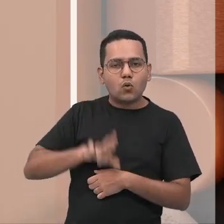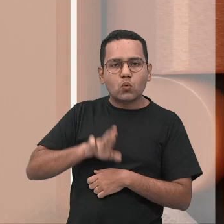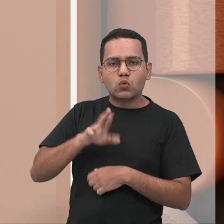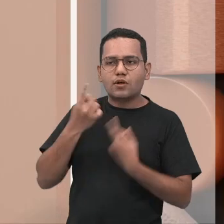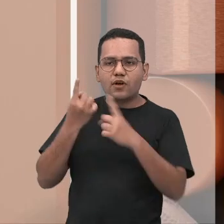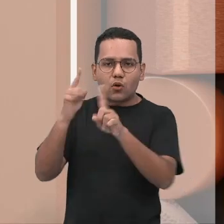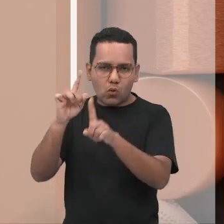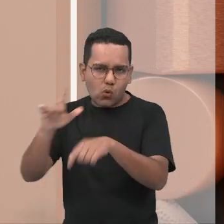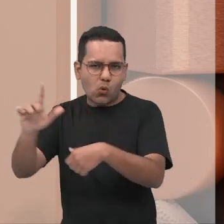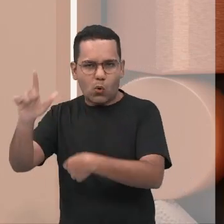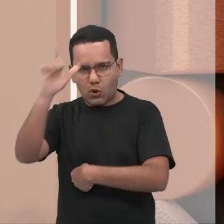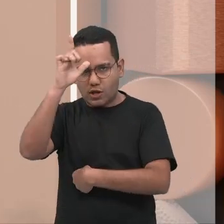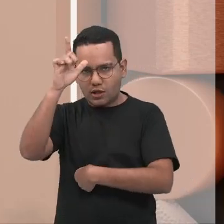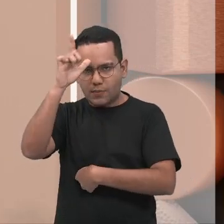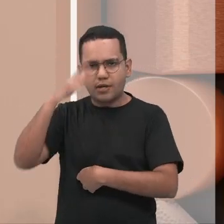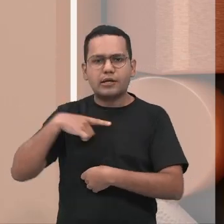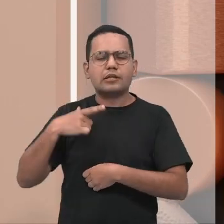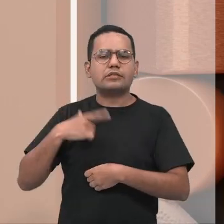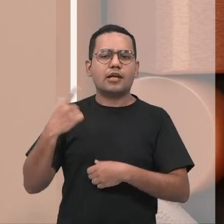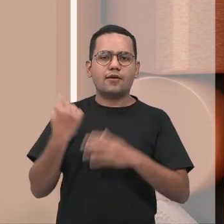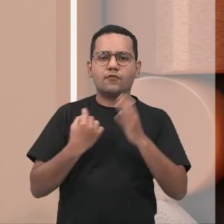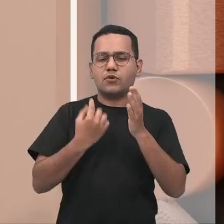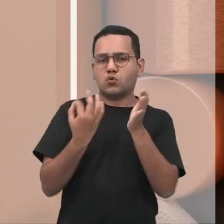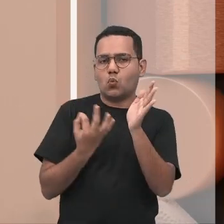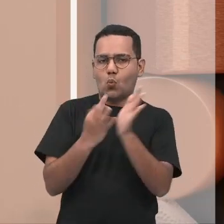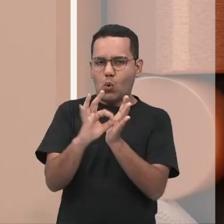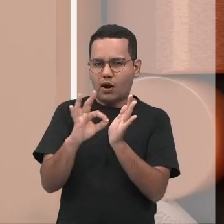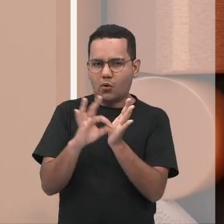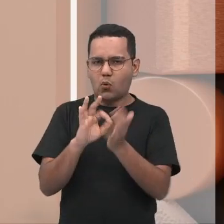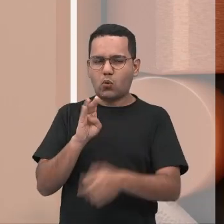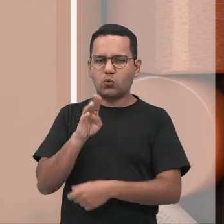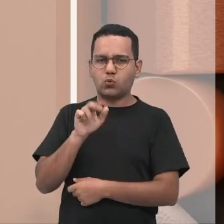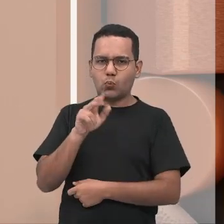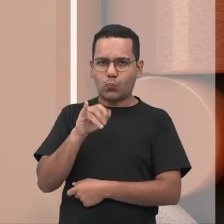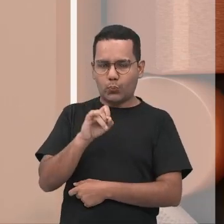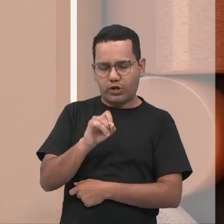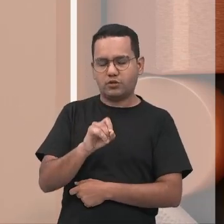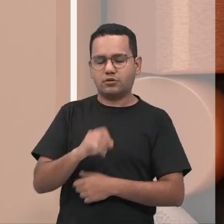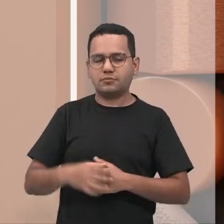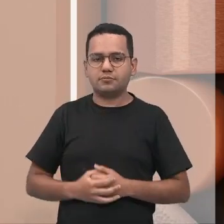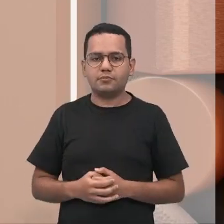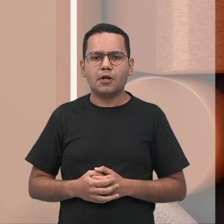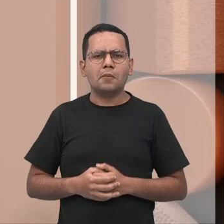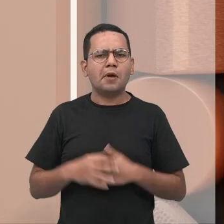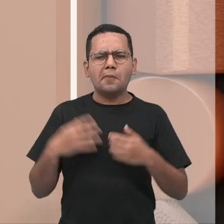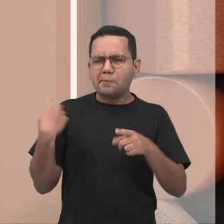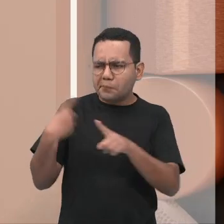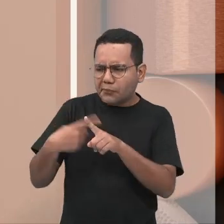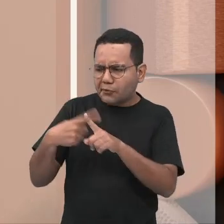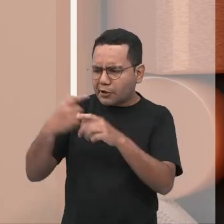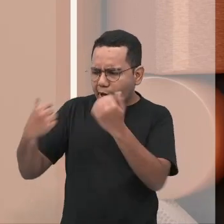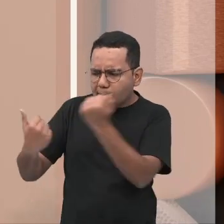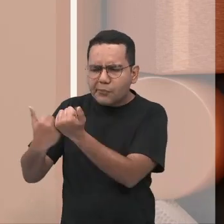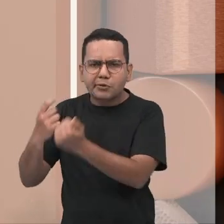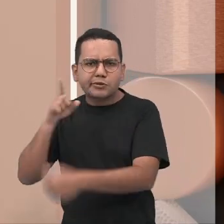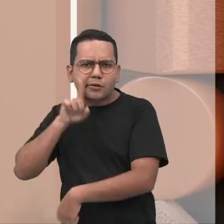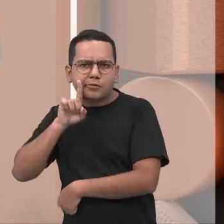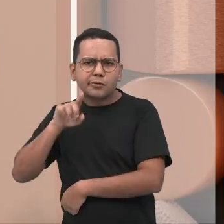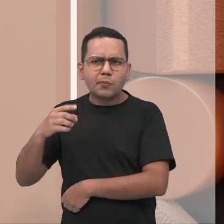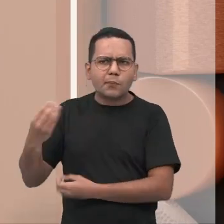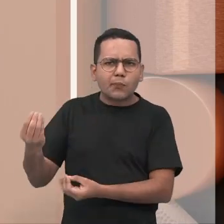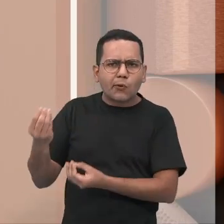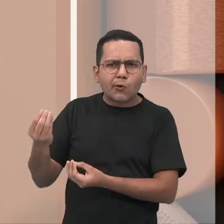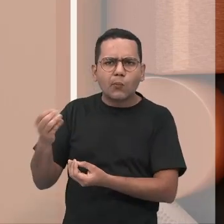o Tratado de Brest-Litovsk. O que aconteceu, gente? Por que os Estados Unidos entraram no conflito? Porque existiam